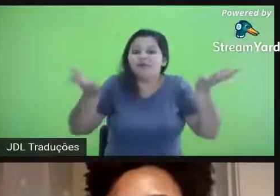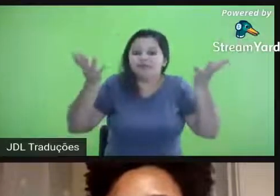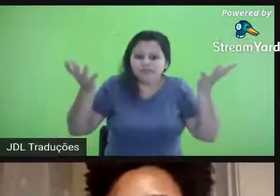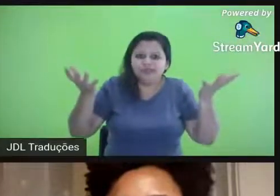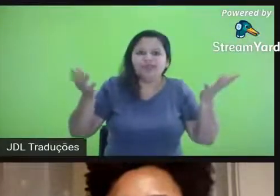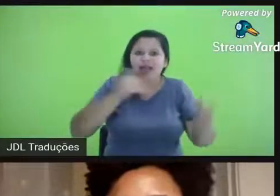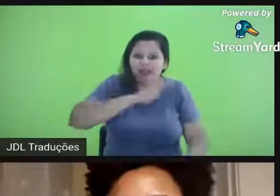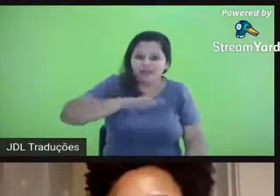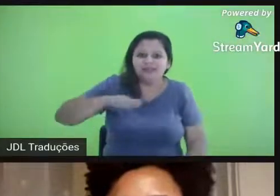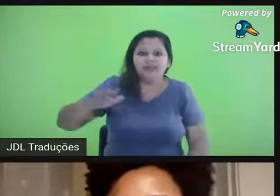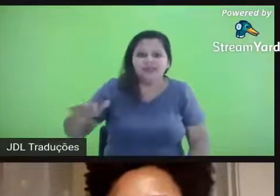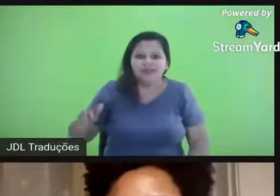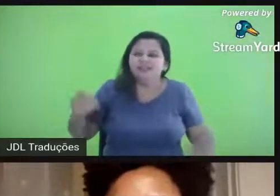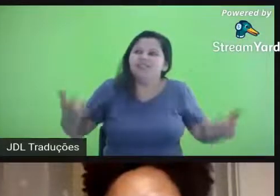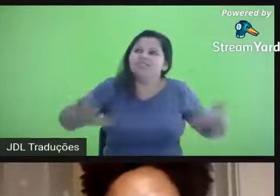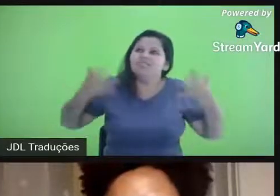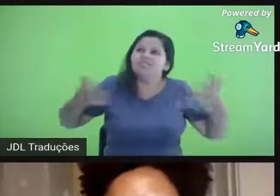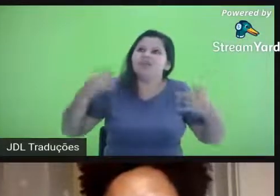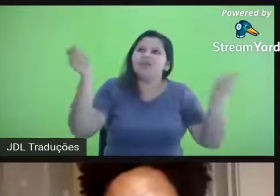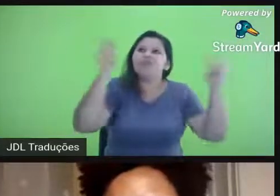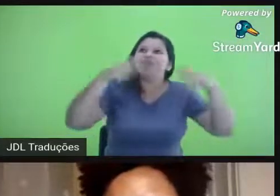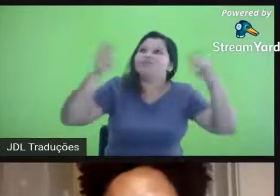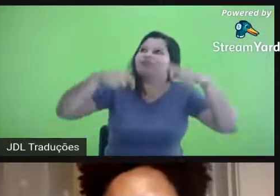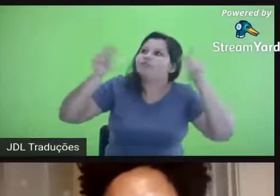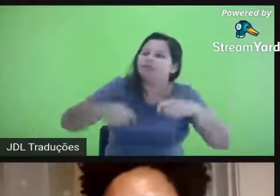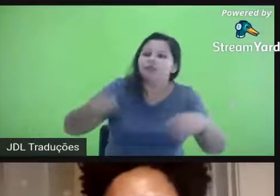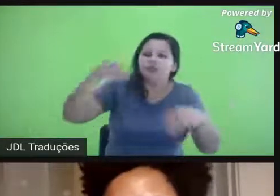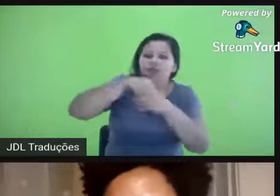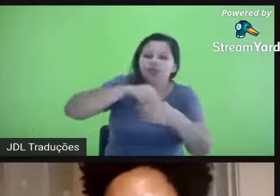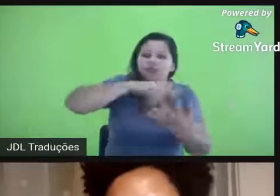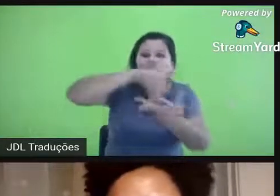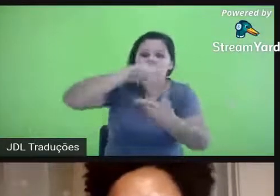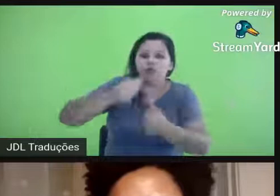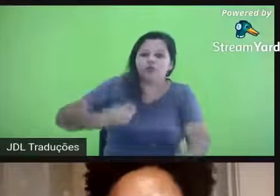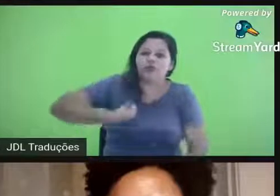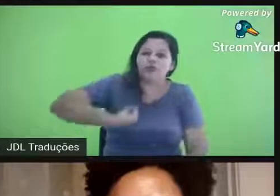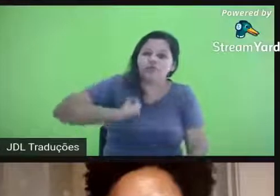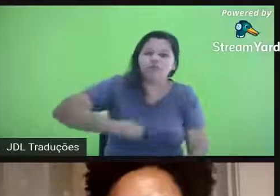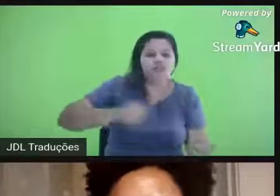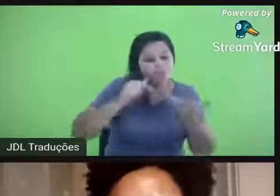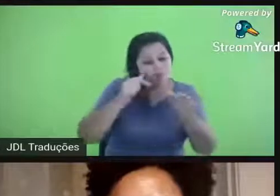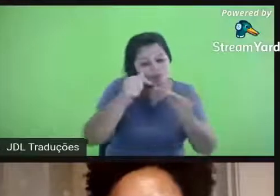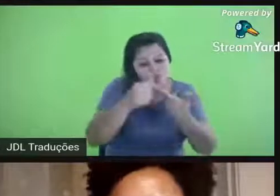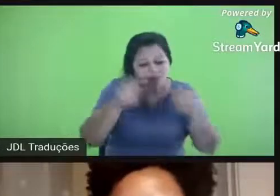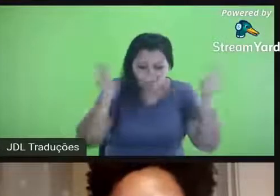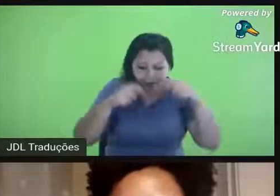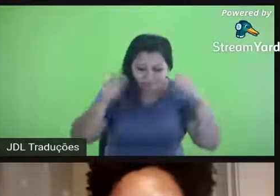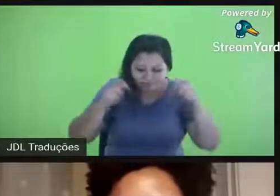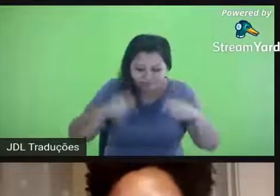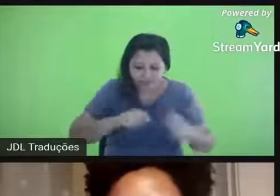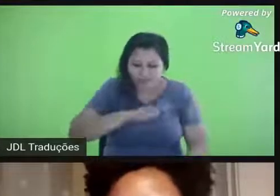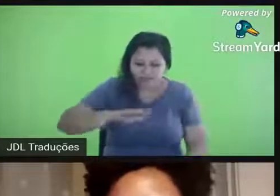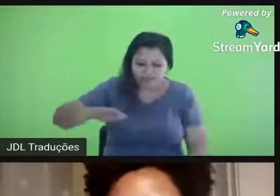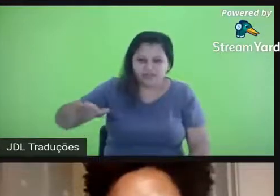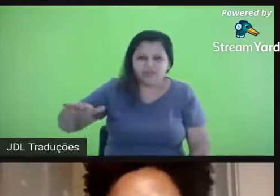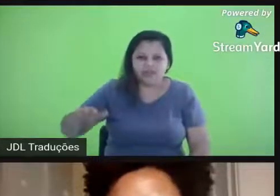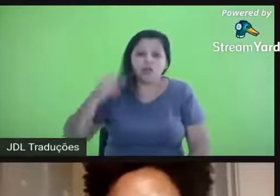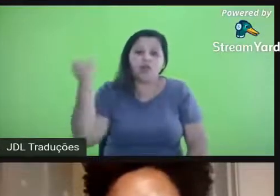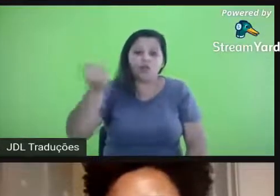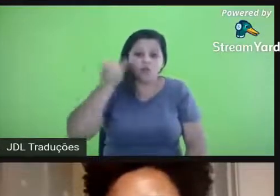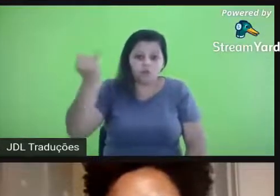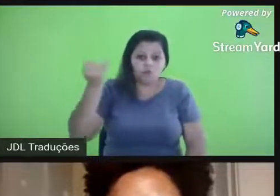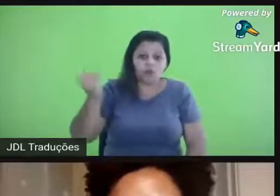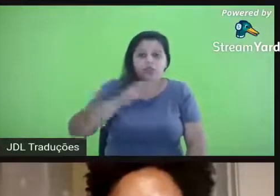de possibilidades aí para o mundo, para a vida, né, e quanto é importante que elas